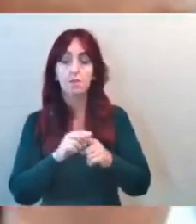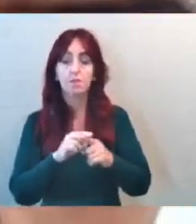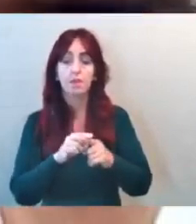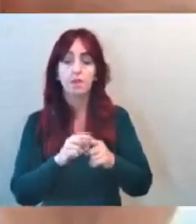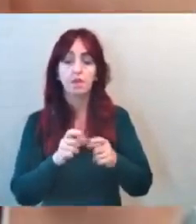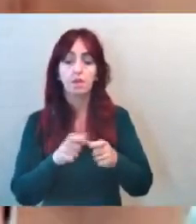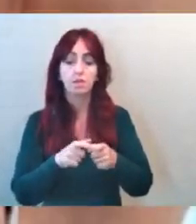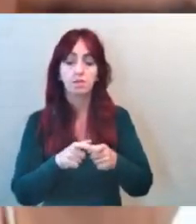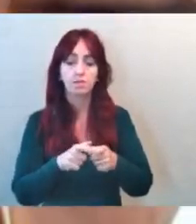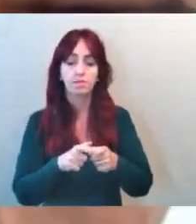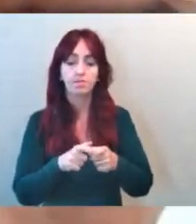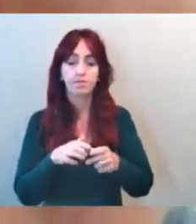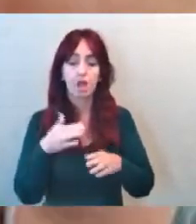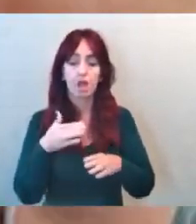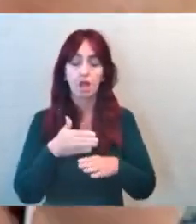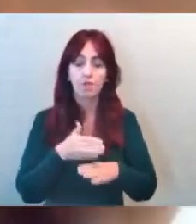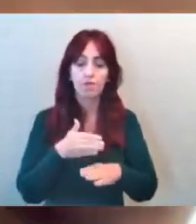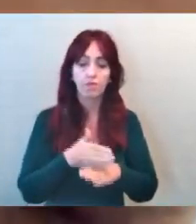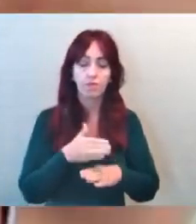município. Então, assim,